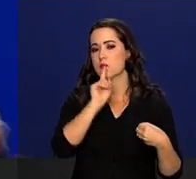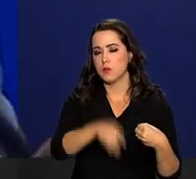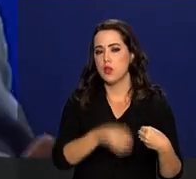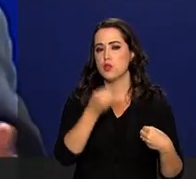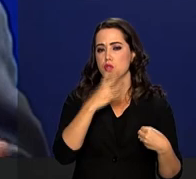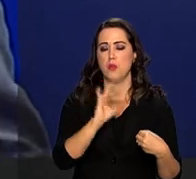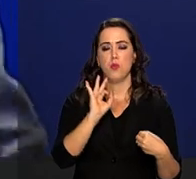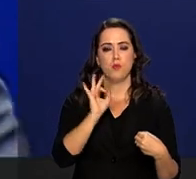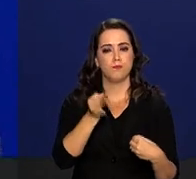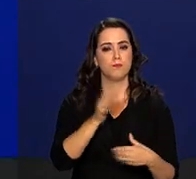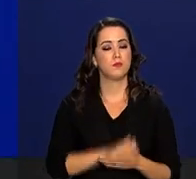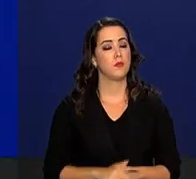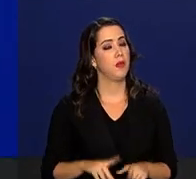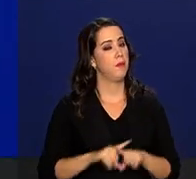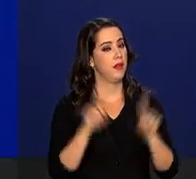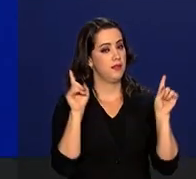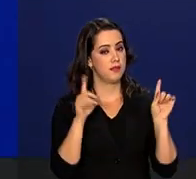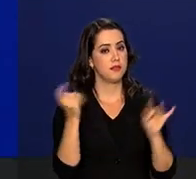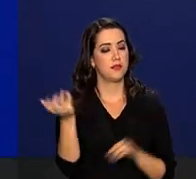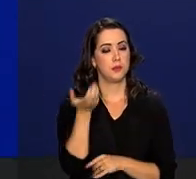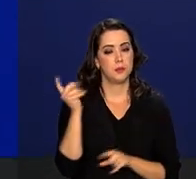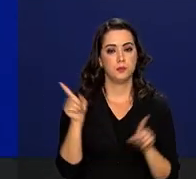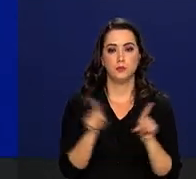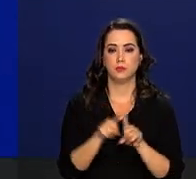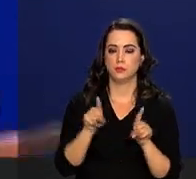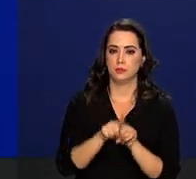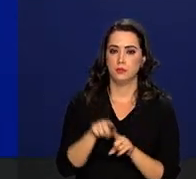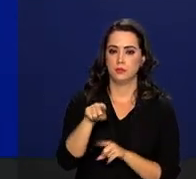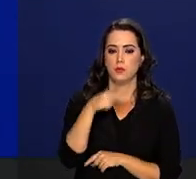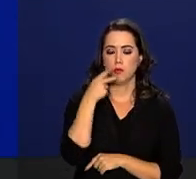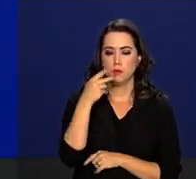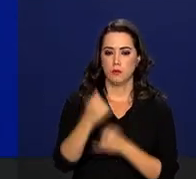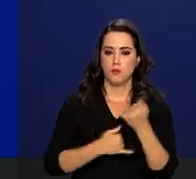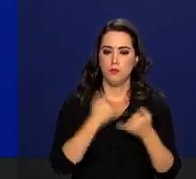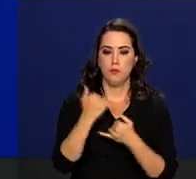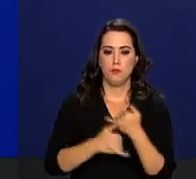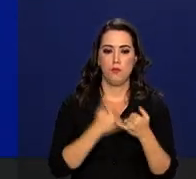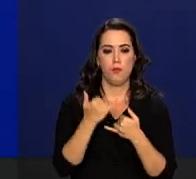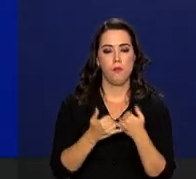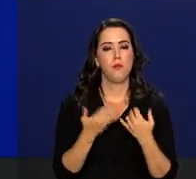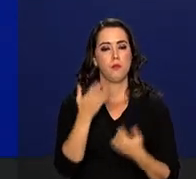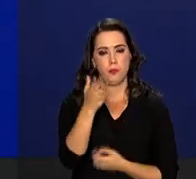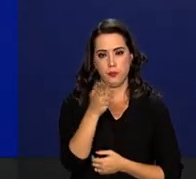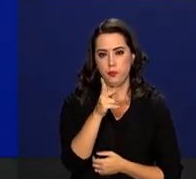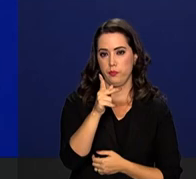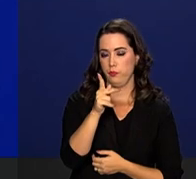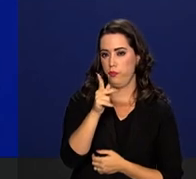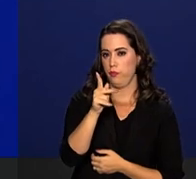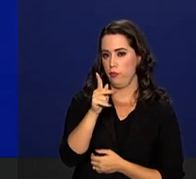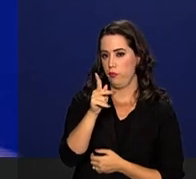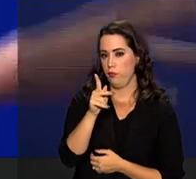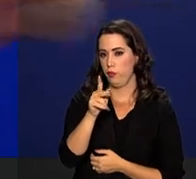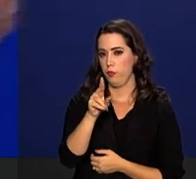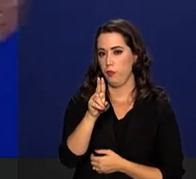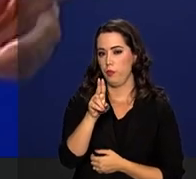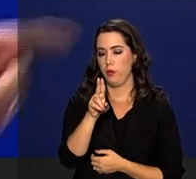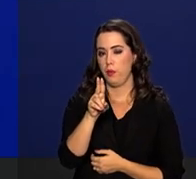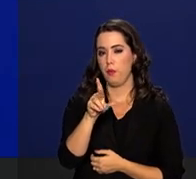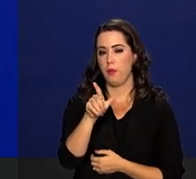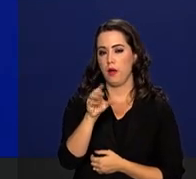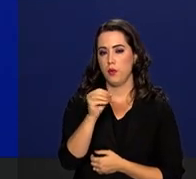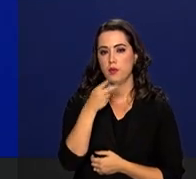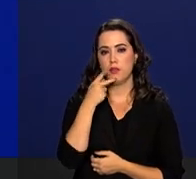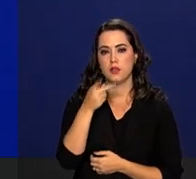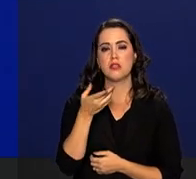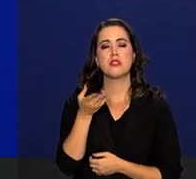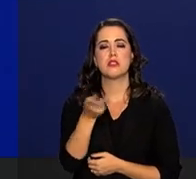Por outro lado, eu quero também, vou fazer uma brincadeira com o Paulo, que é o seguinte, ele disse que sempre vinha de pires na